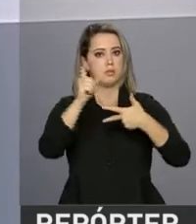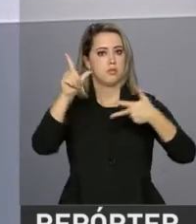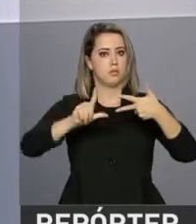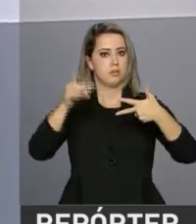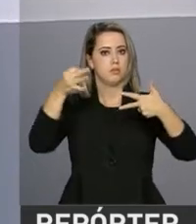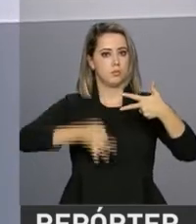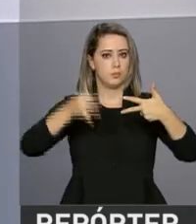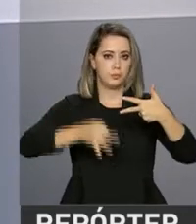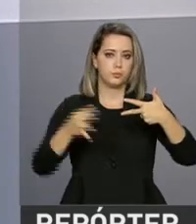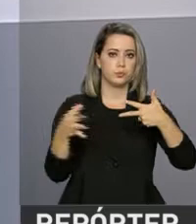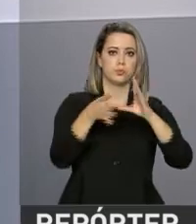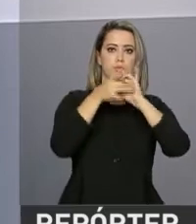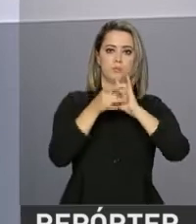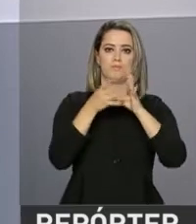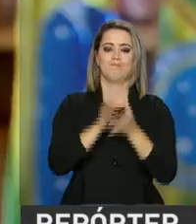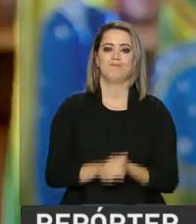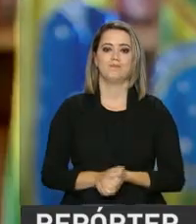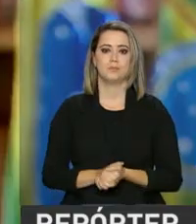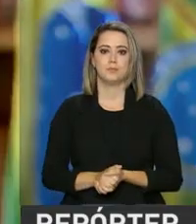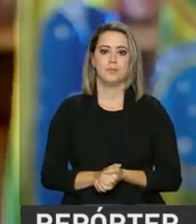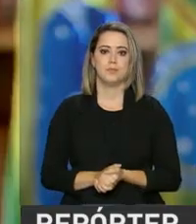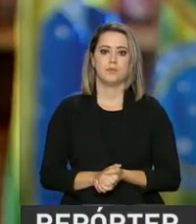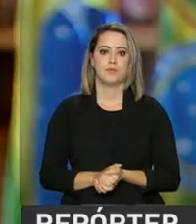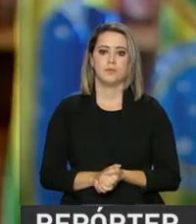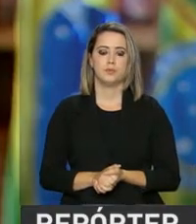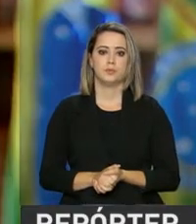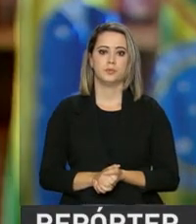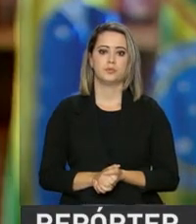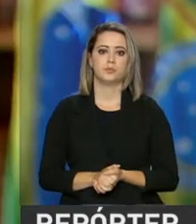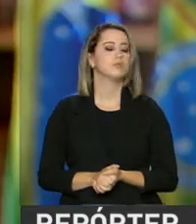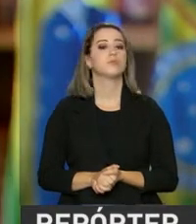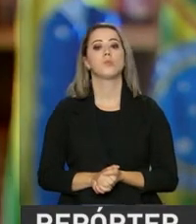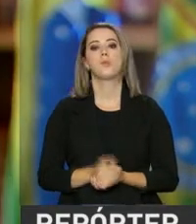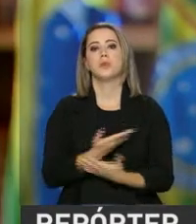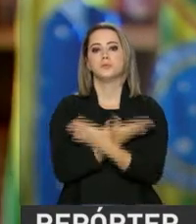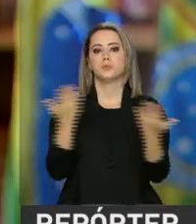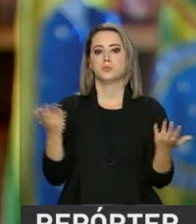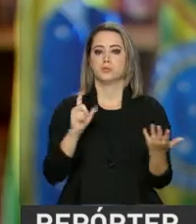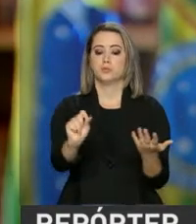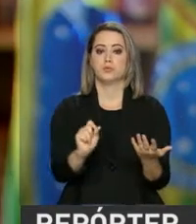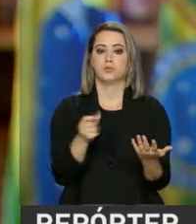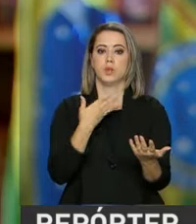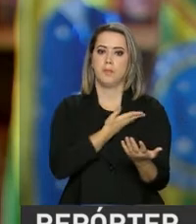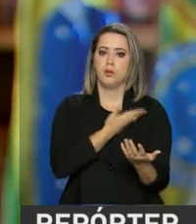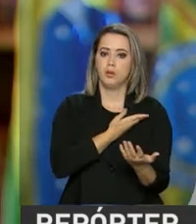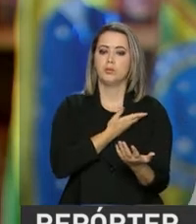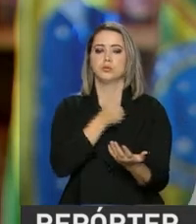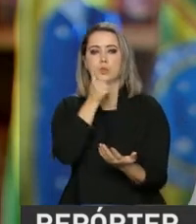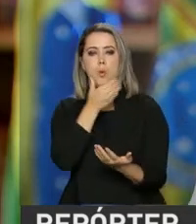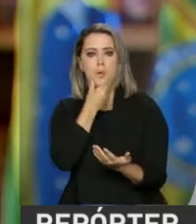e judiciário e as amigas e amigos na última semana